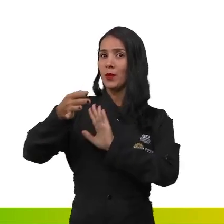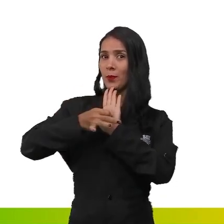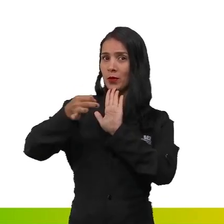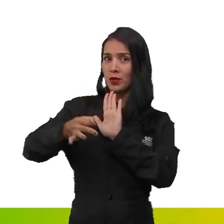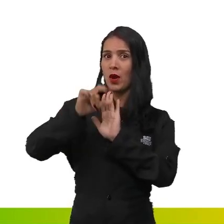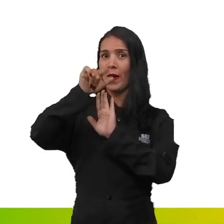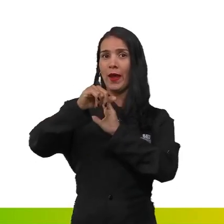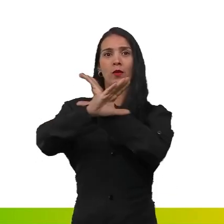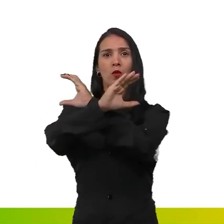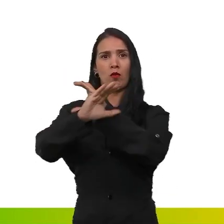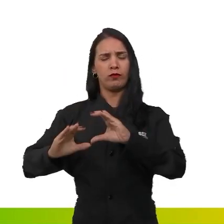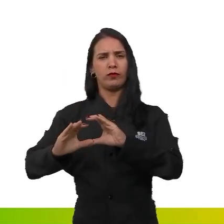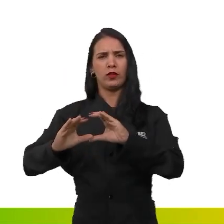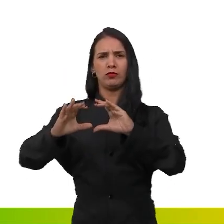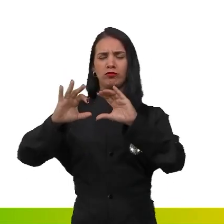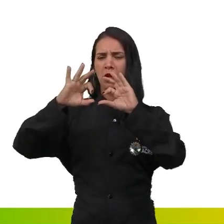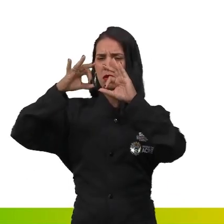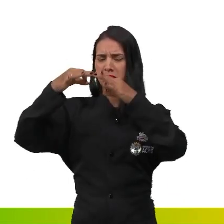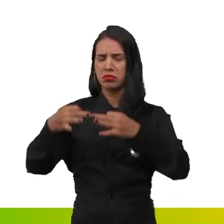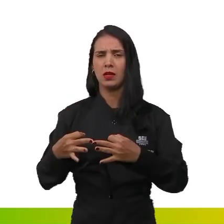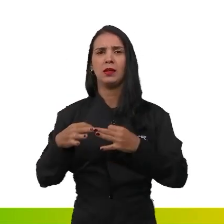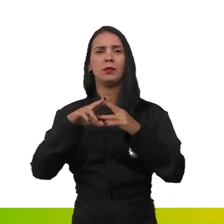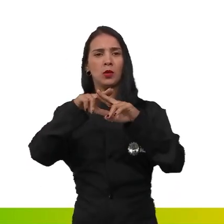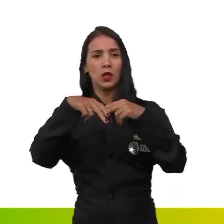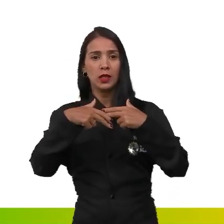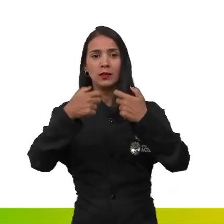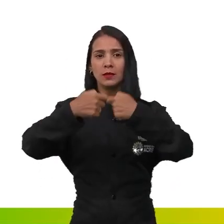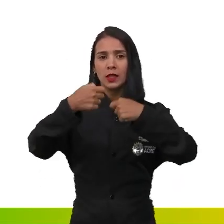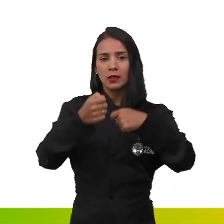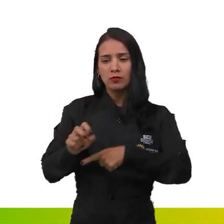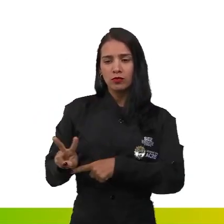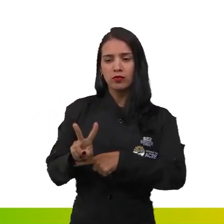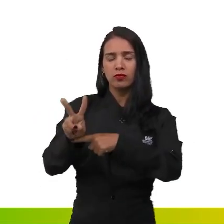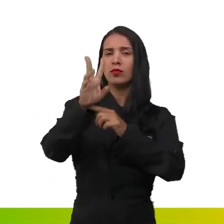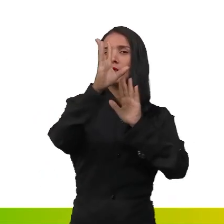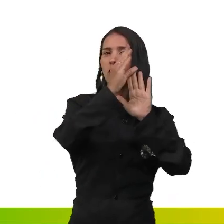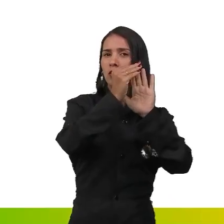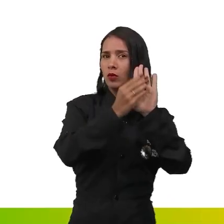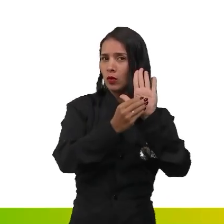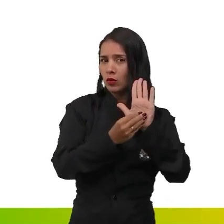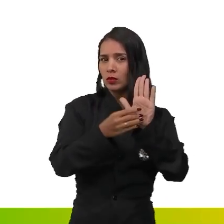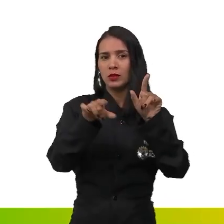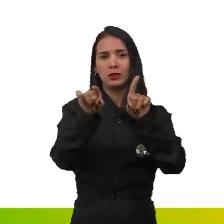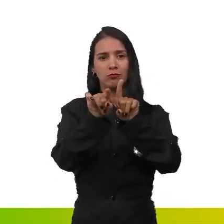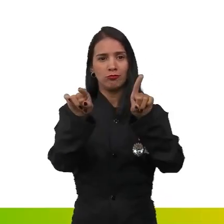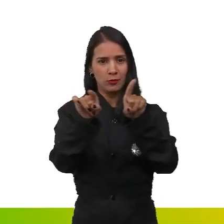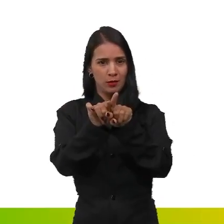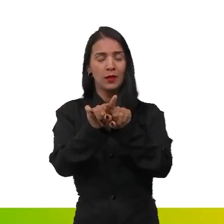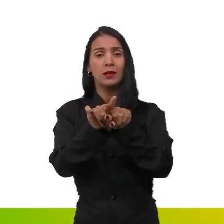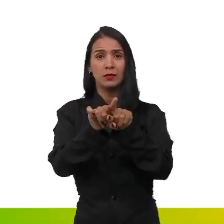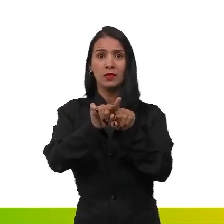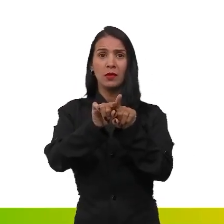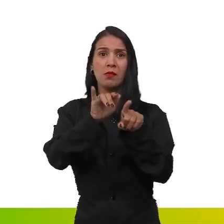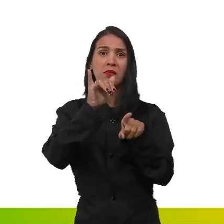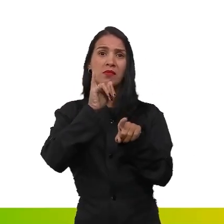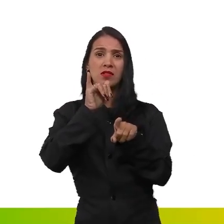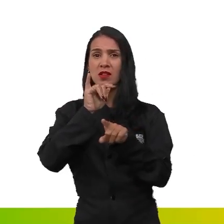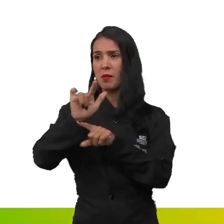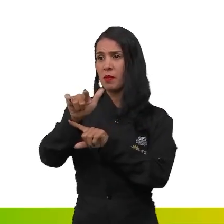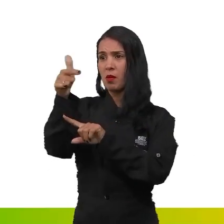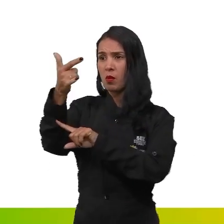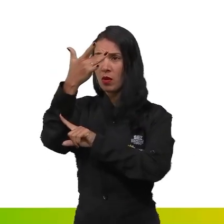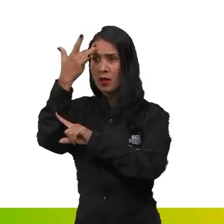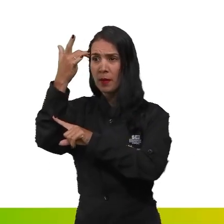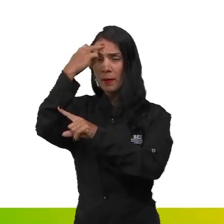para vocês na tela é valorizar o conteúdo em vez de quem